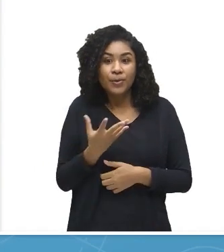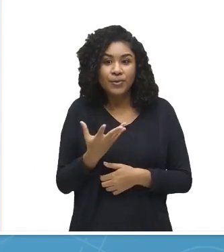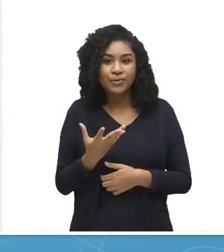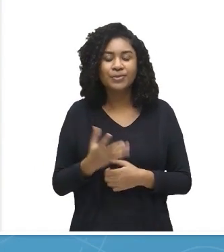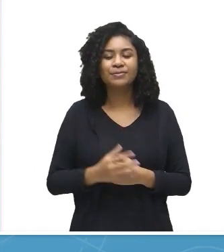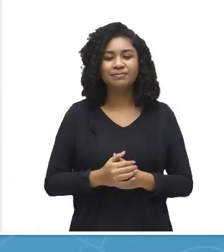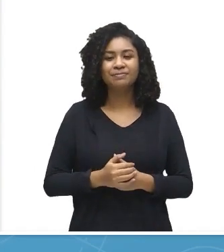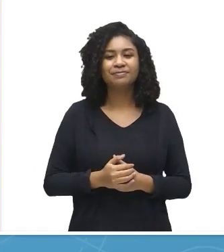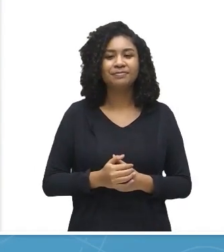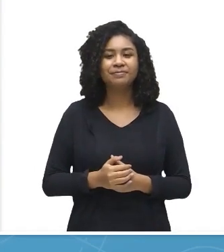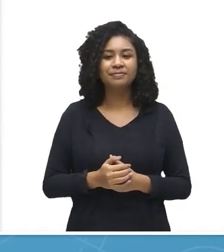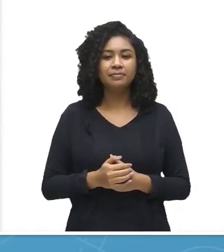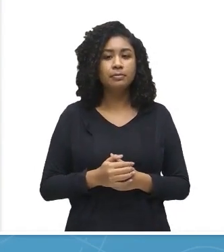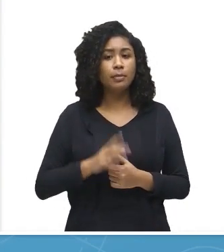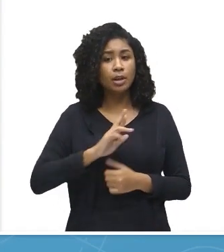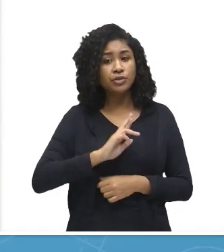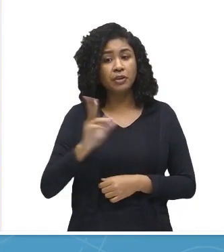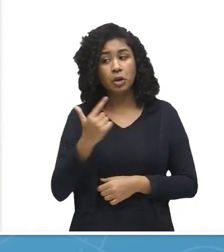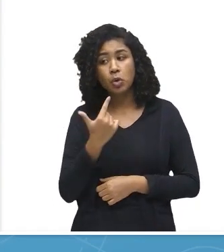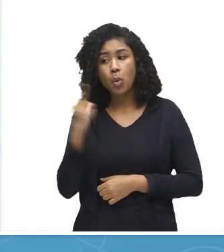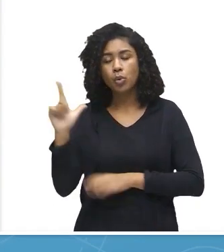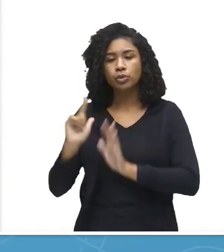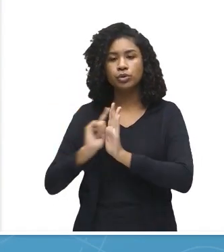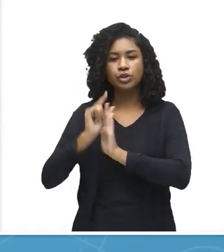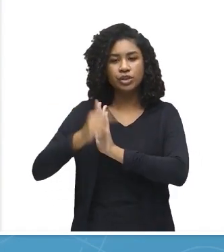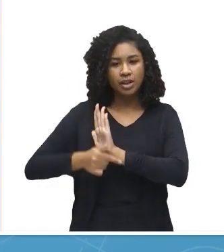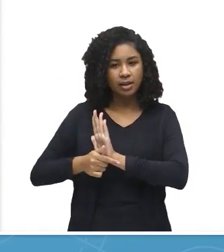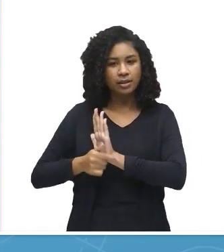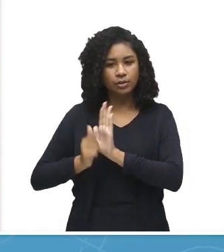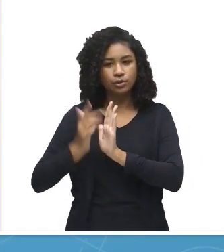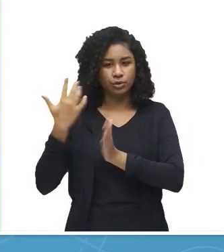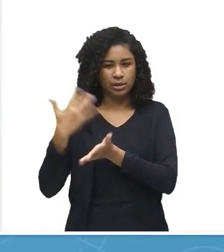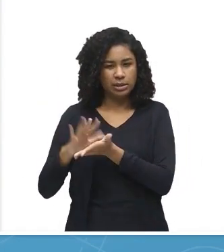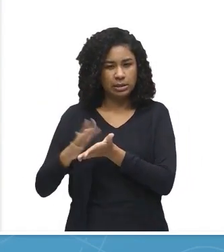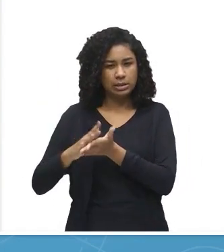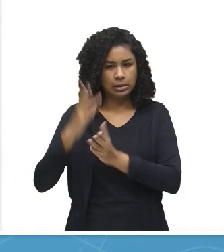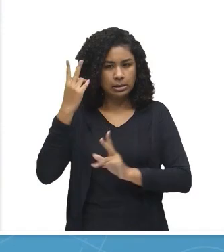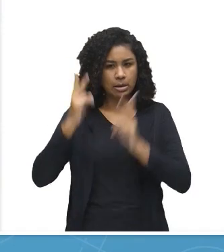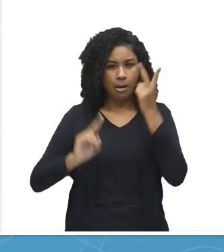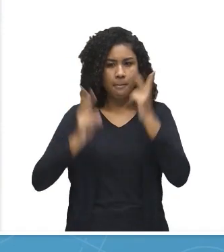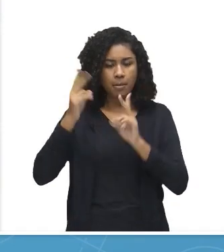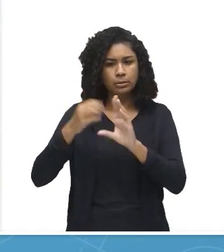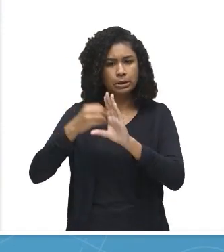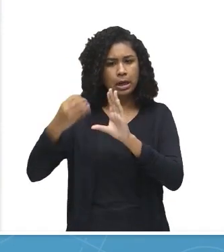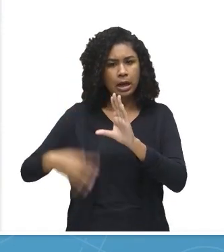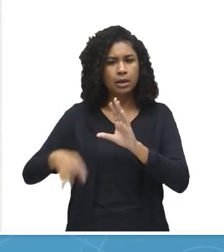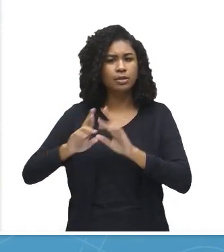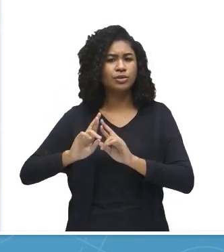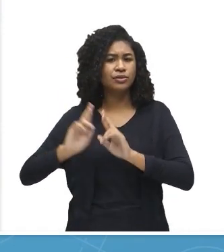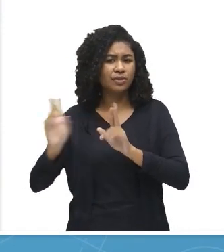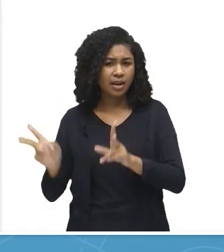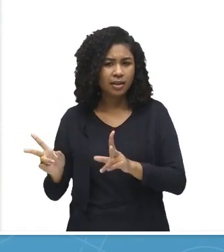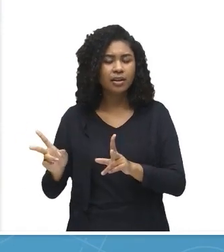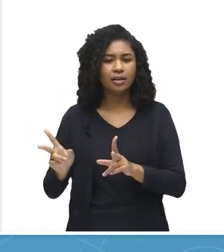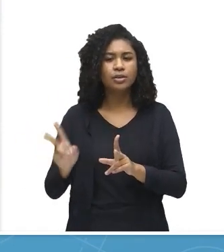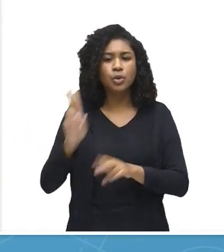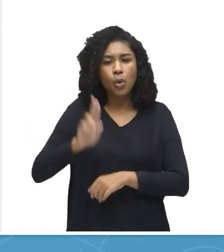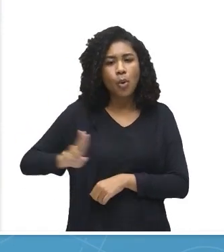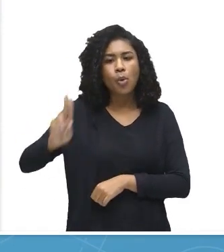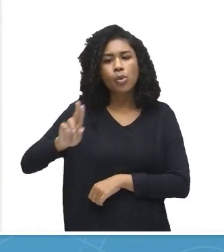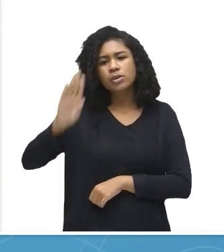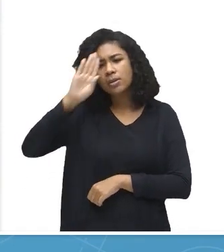assim, diferente de outros gêneros de samba que nós vimos, que eles têm outras características e a forte utilização